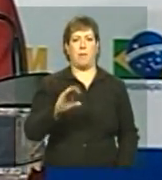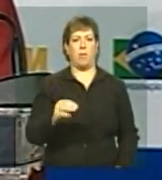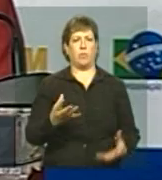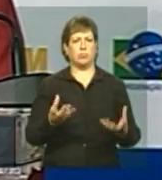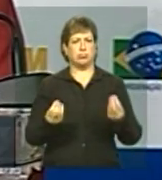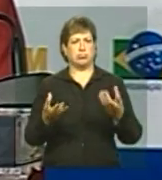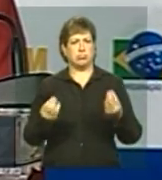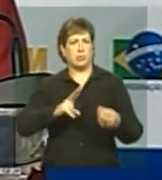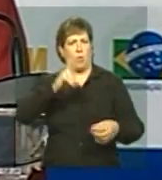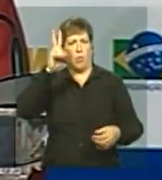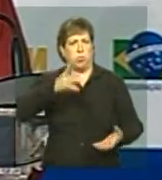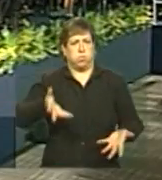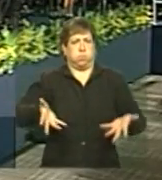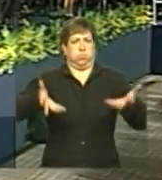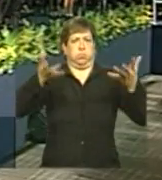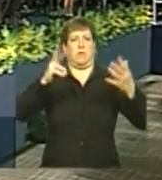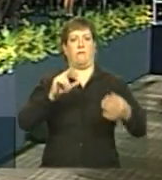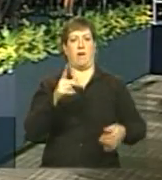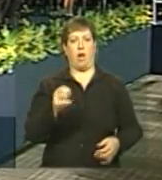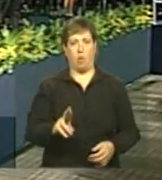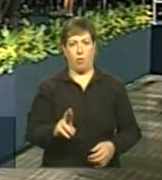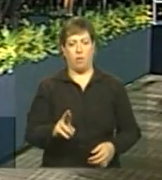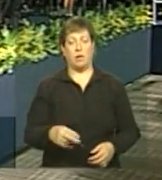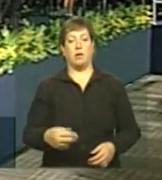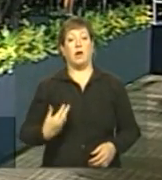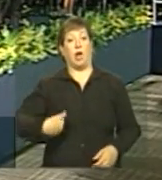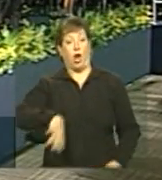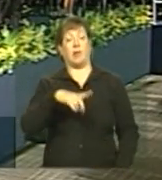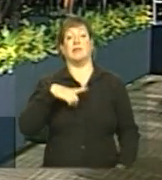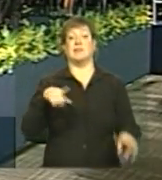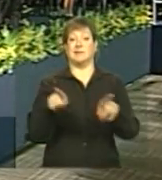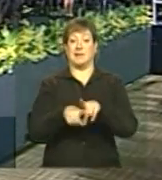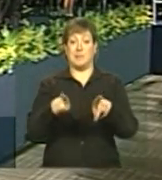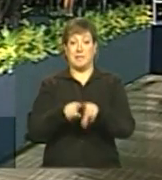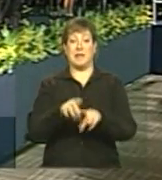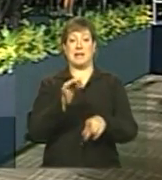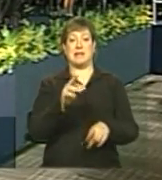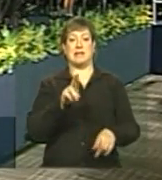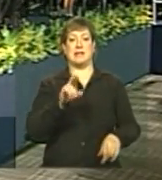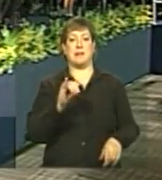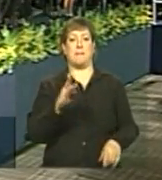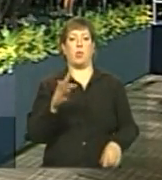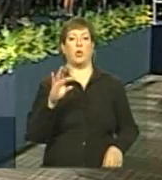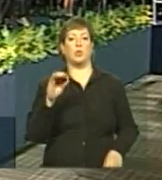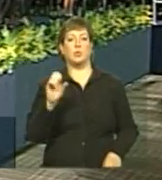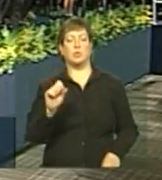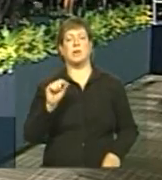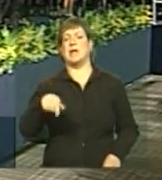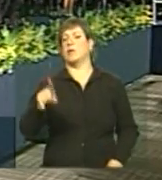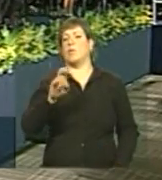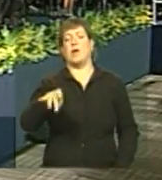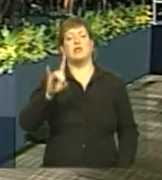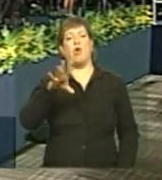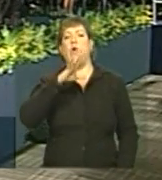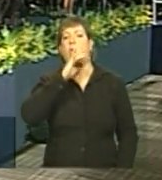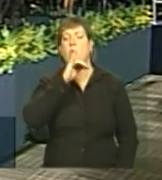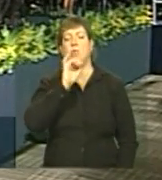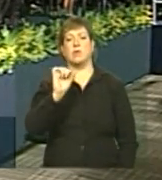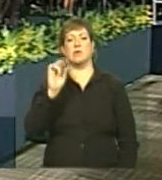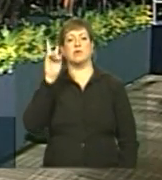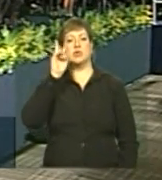extremamente sobrevalorizadas. E temos uma estrutura tributária que ela não é só ruim do ponto de vista